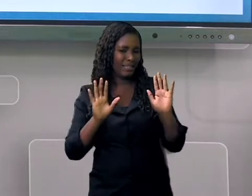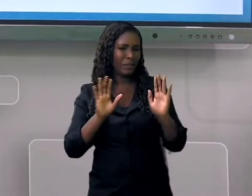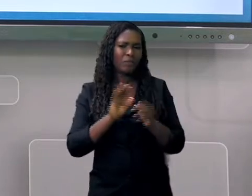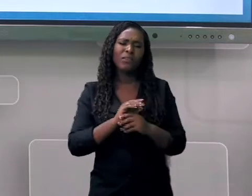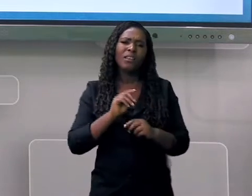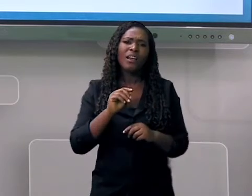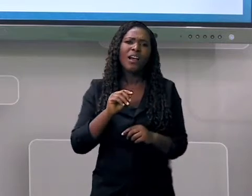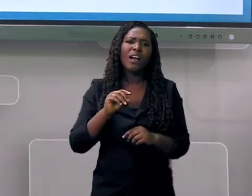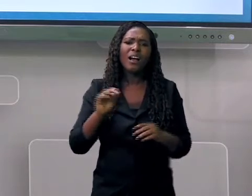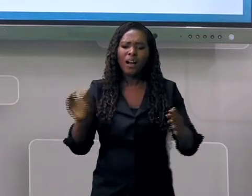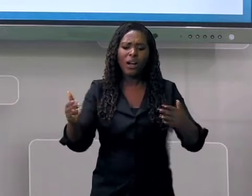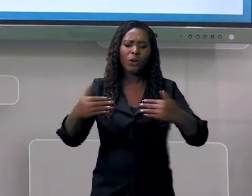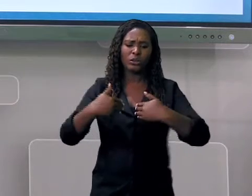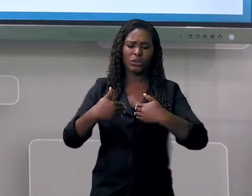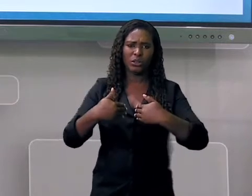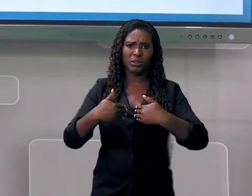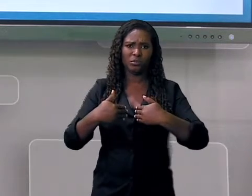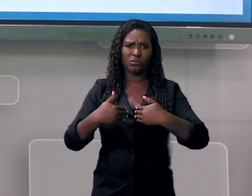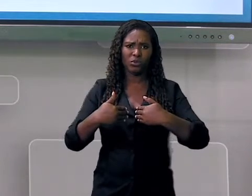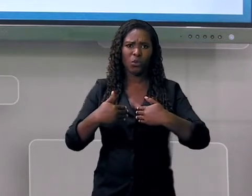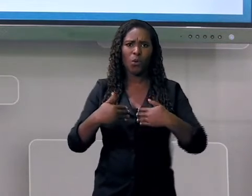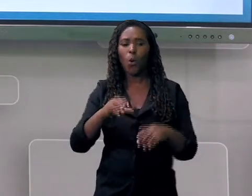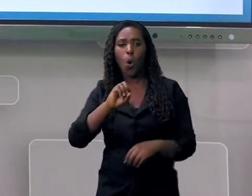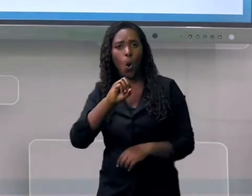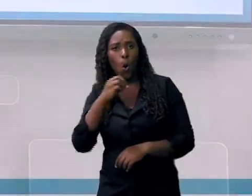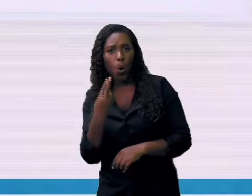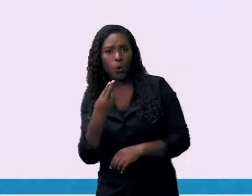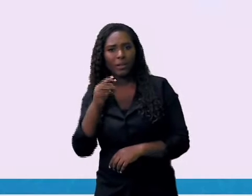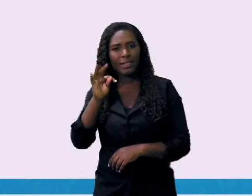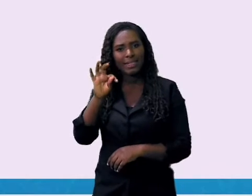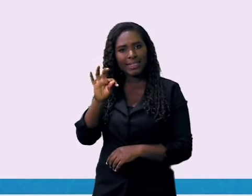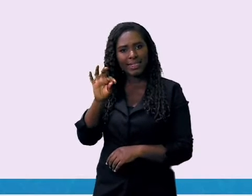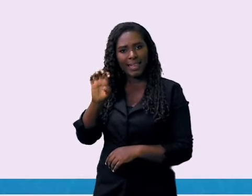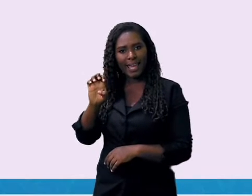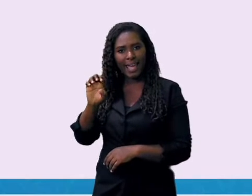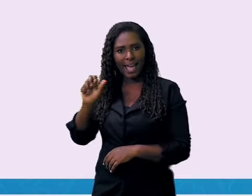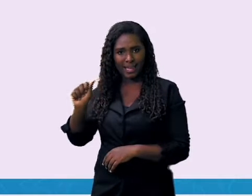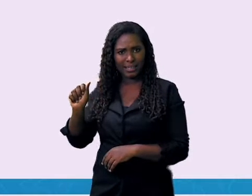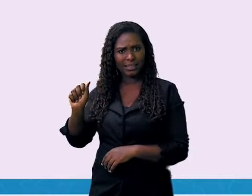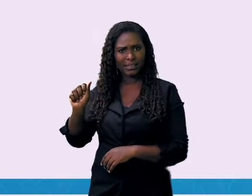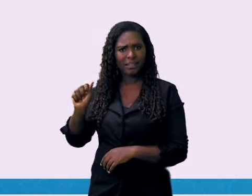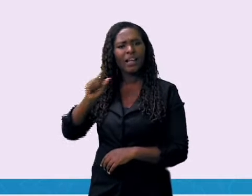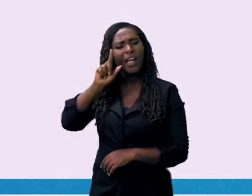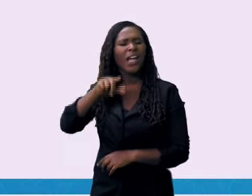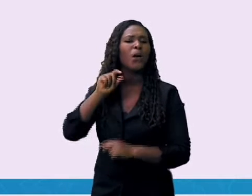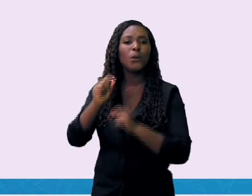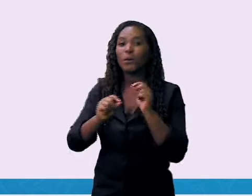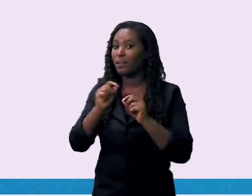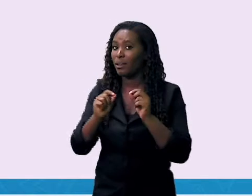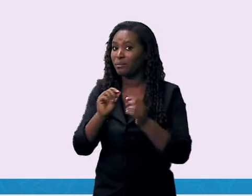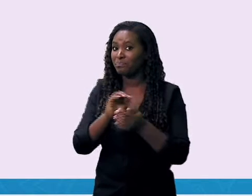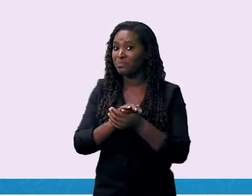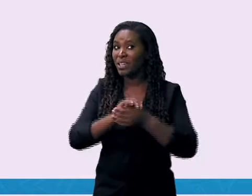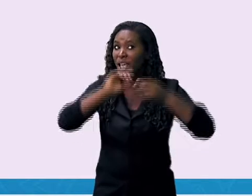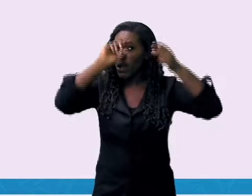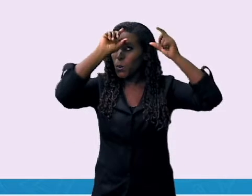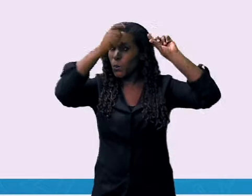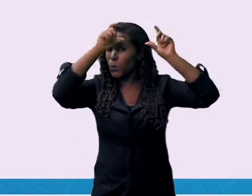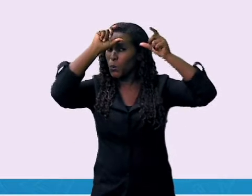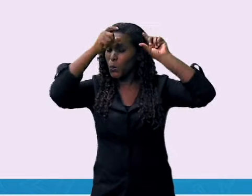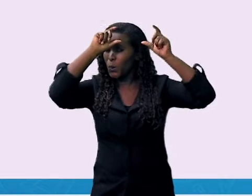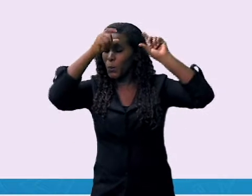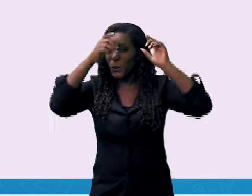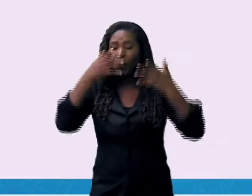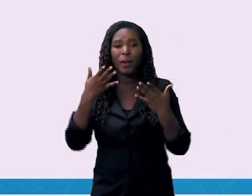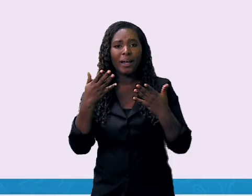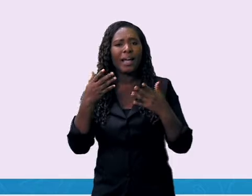autismo ou o transtorno do espectro do autismo, ou também chamado de TEA, é uma condição de saúde caracterizada